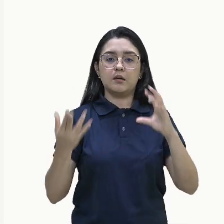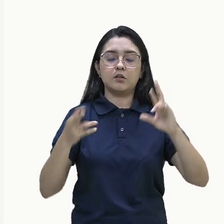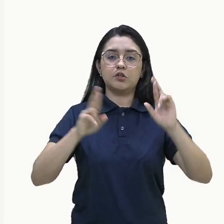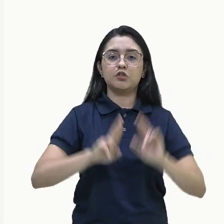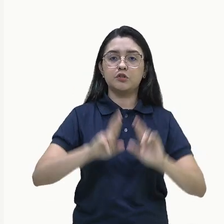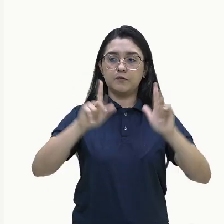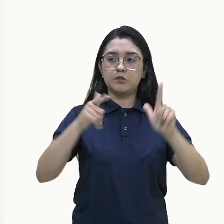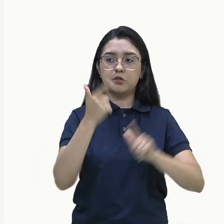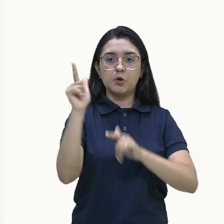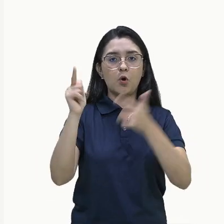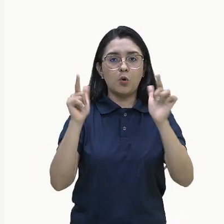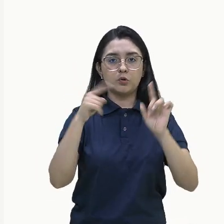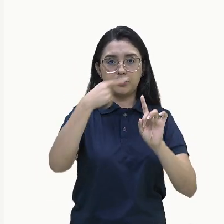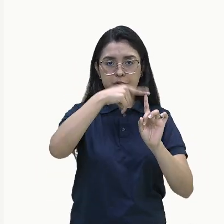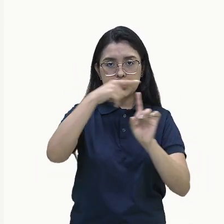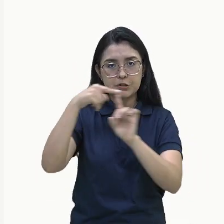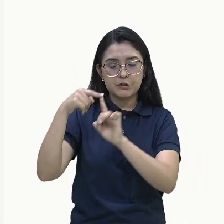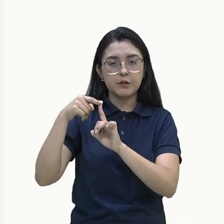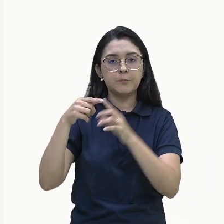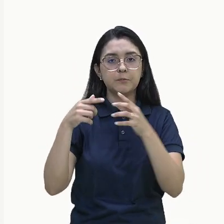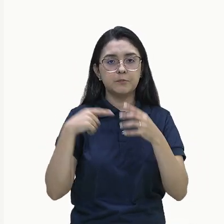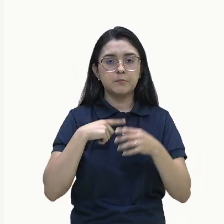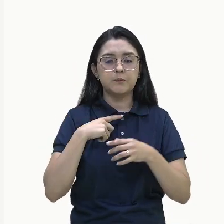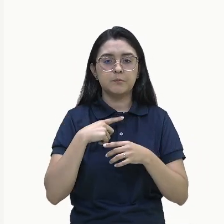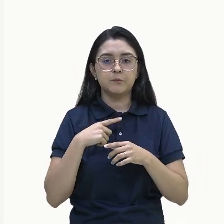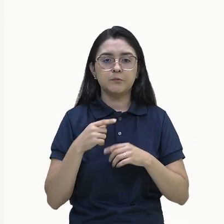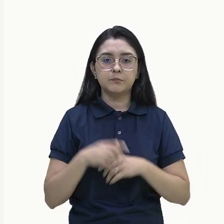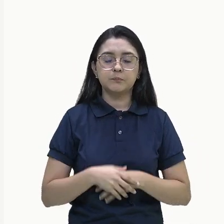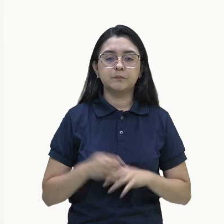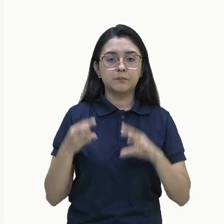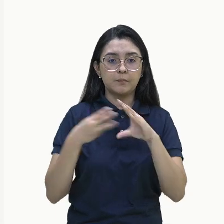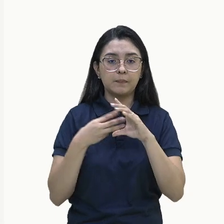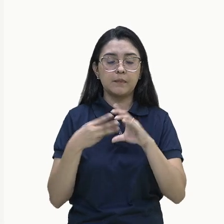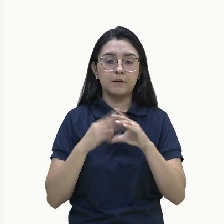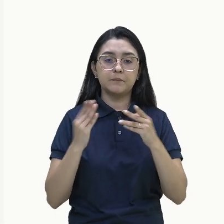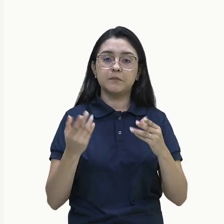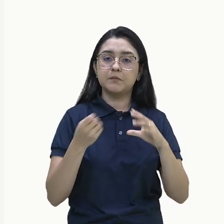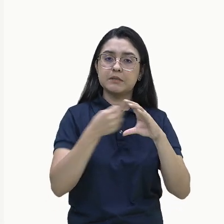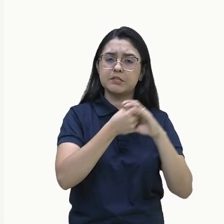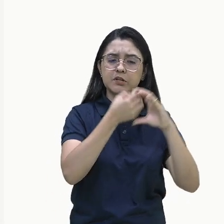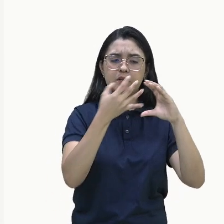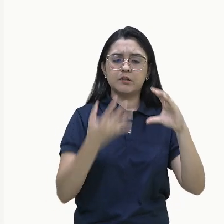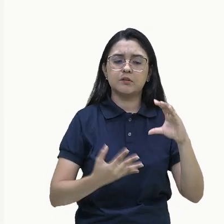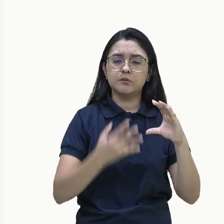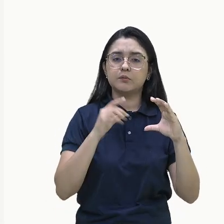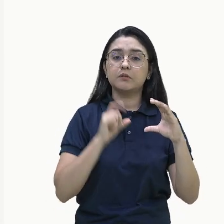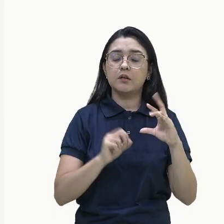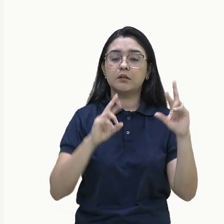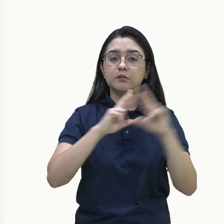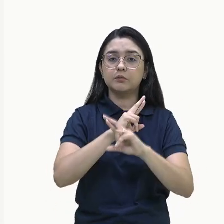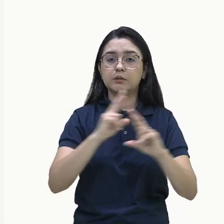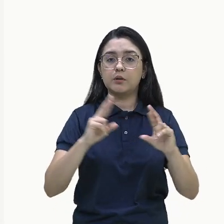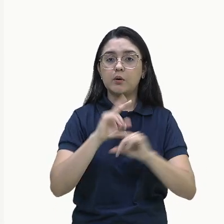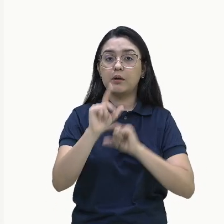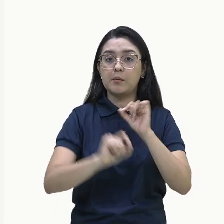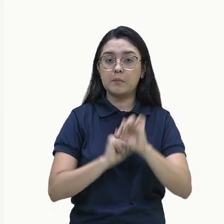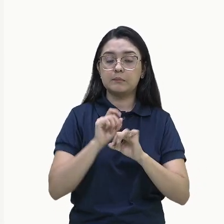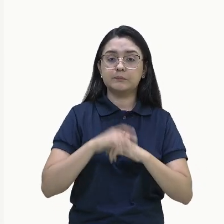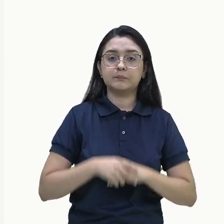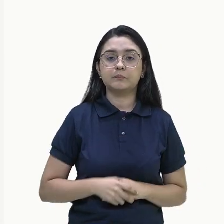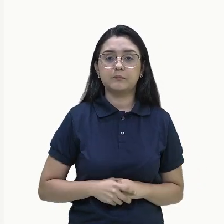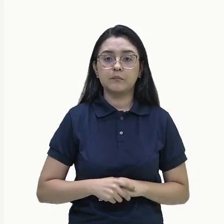de outros tipos, né, celulares. Essas características elas estão relacionadas